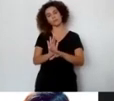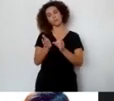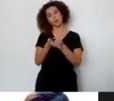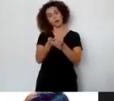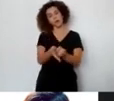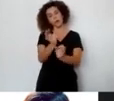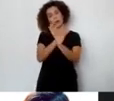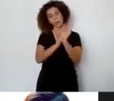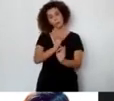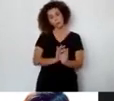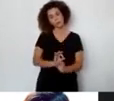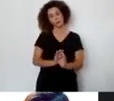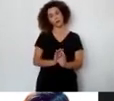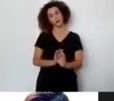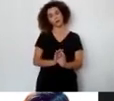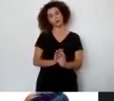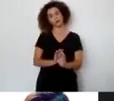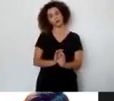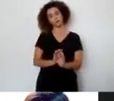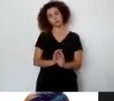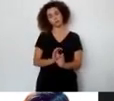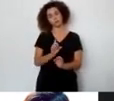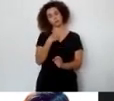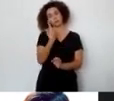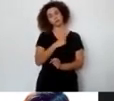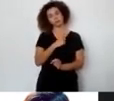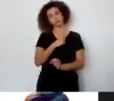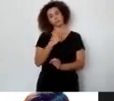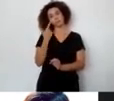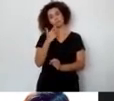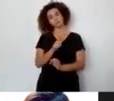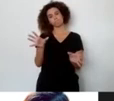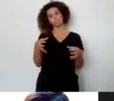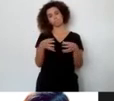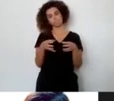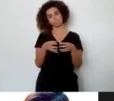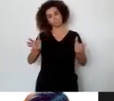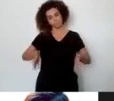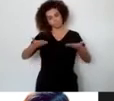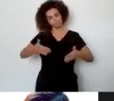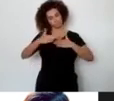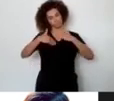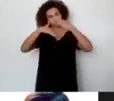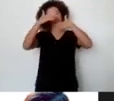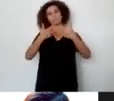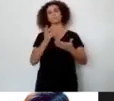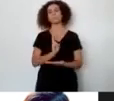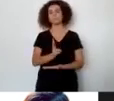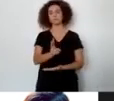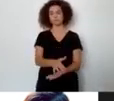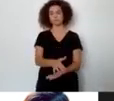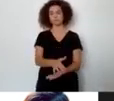exemplo, de Beatriz, assim, que a nossa parte seja feita nesse sentido e que nos nossos grupos esses assuntos estejam aí rodando, né?